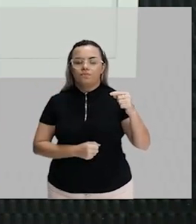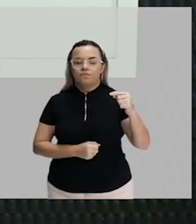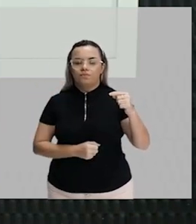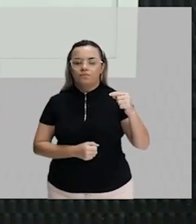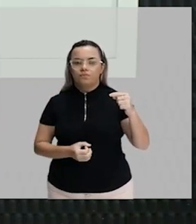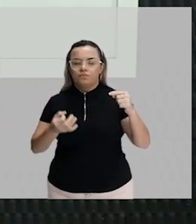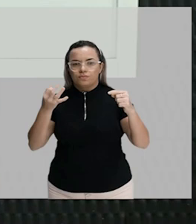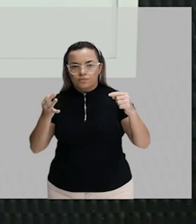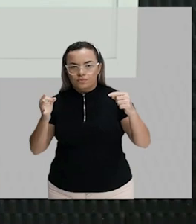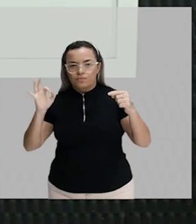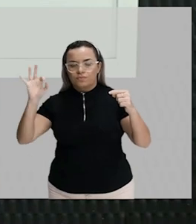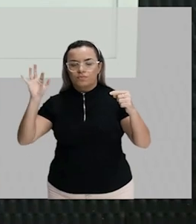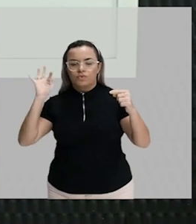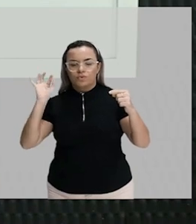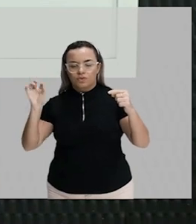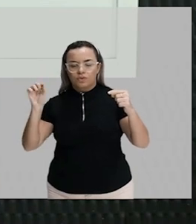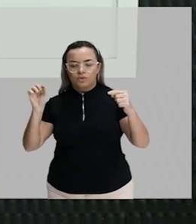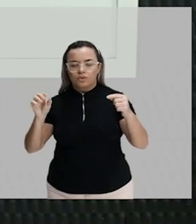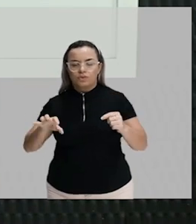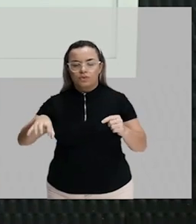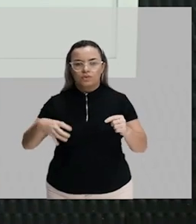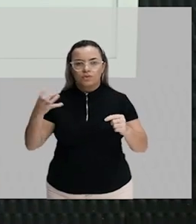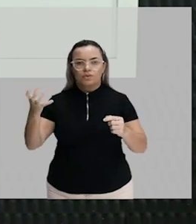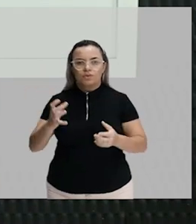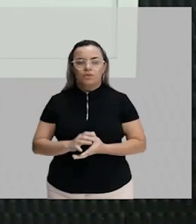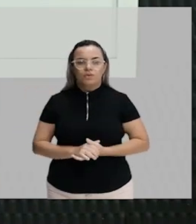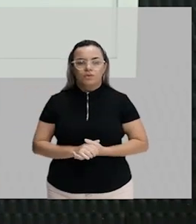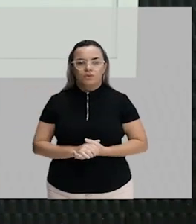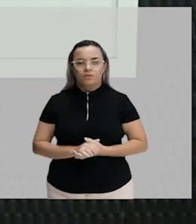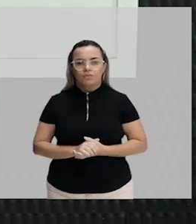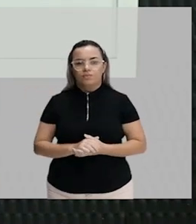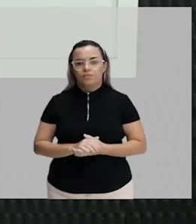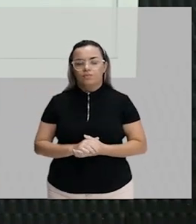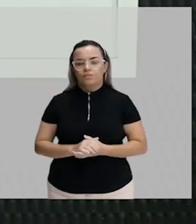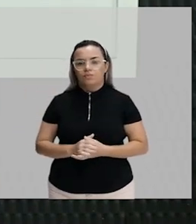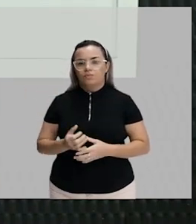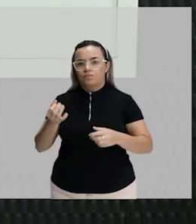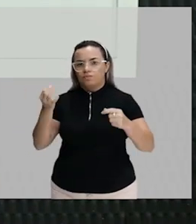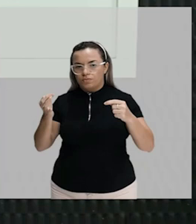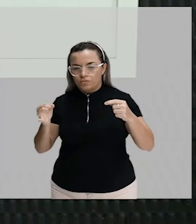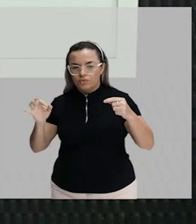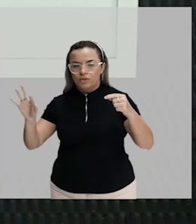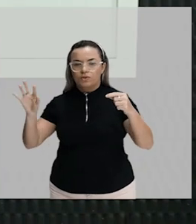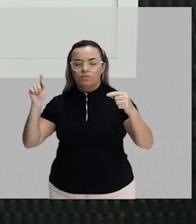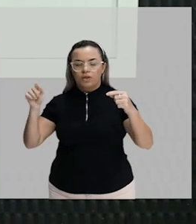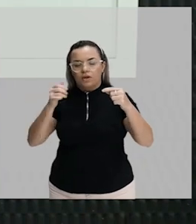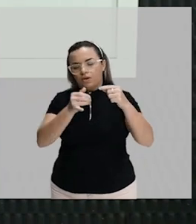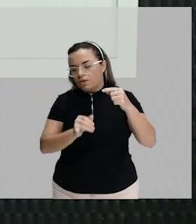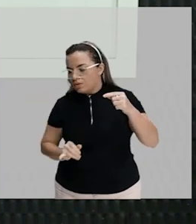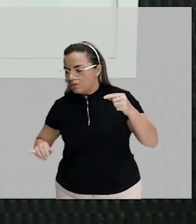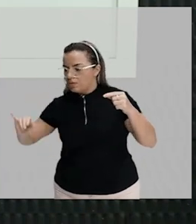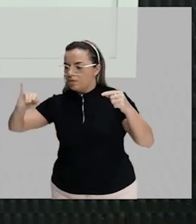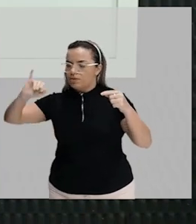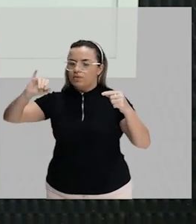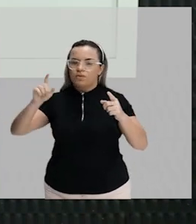dessa portadores de carga Ok mas o fenômeno né da corrente elétrica ele